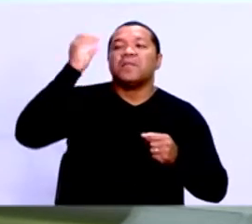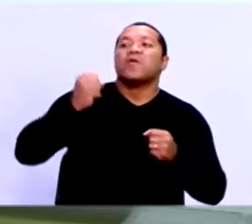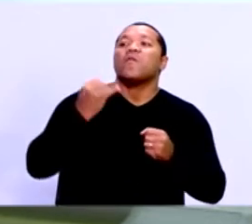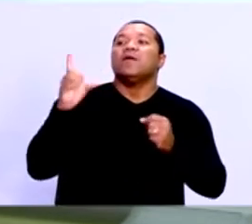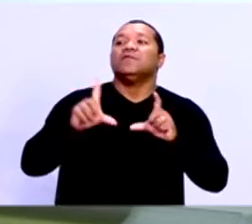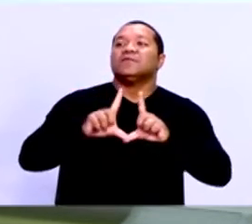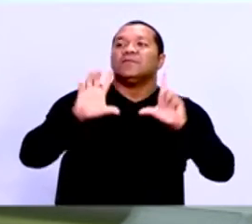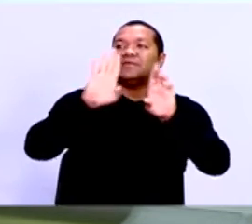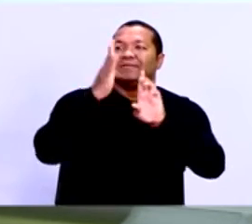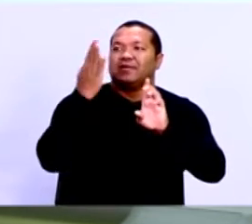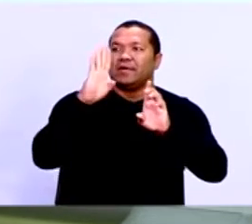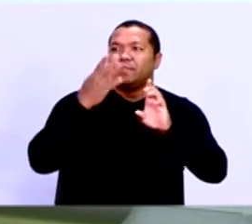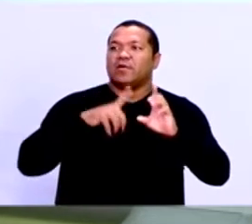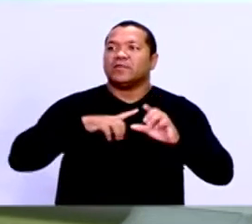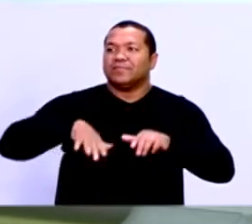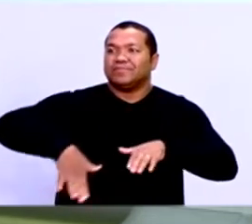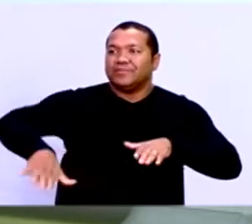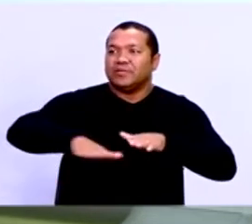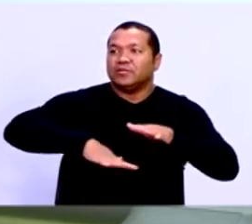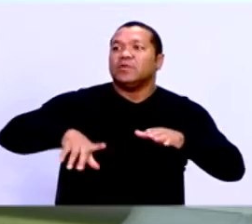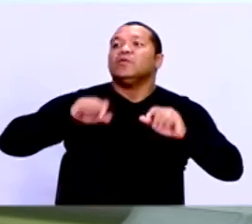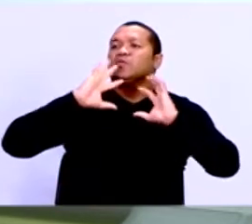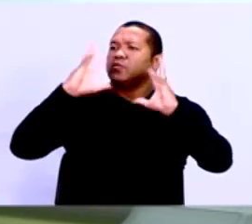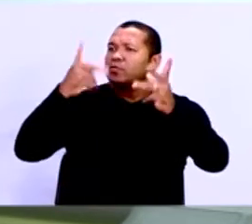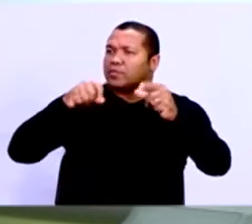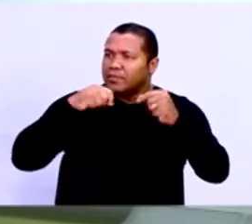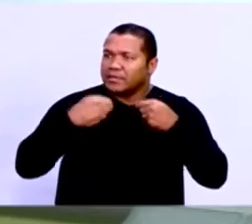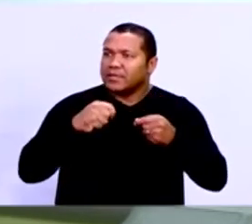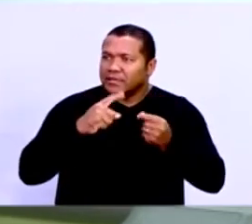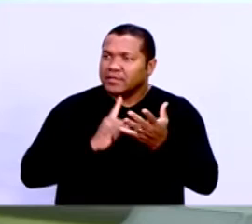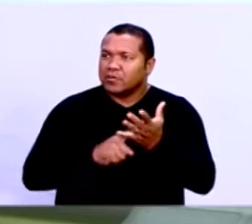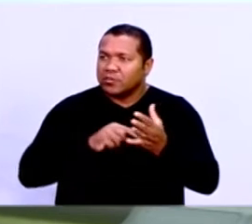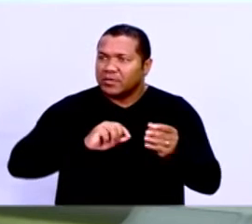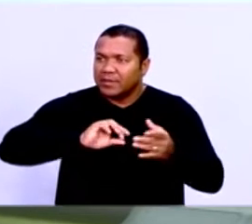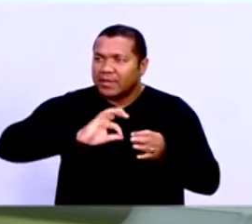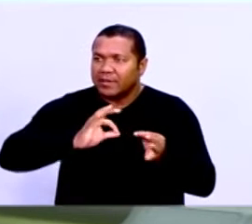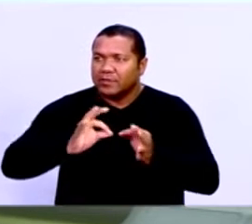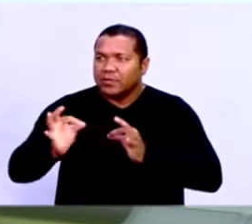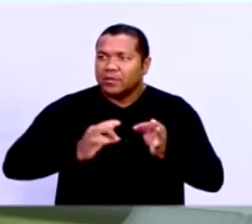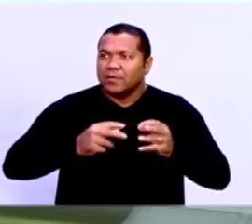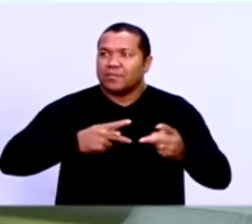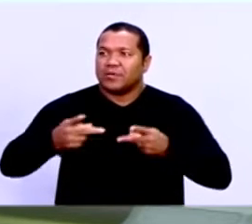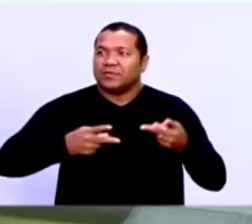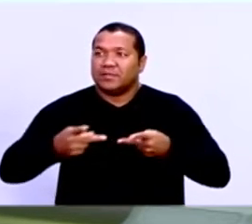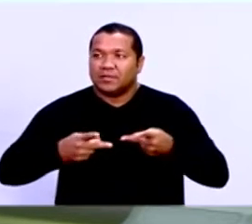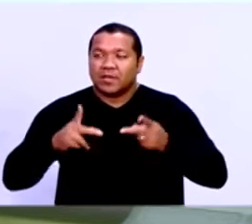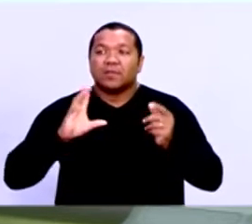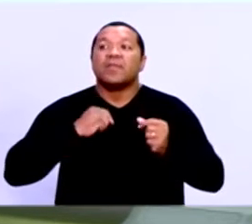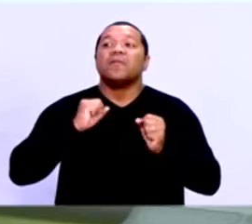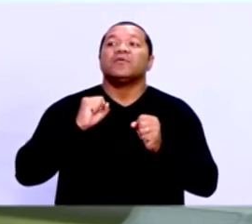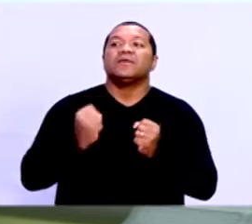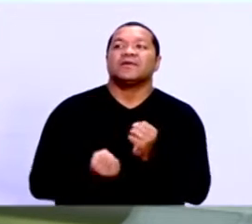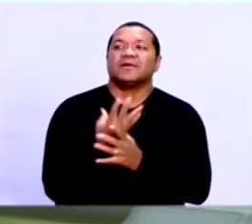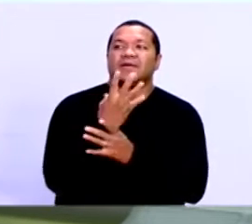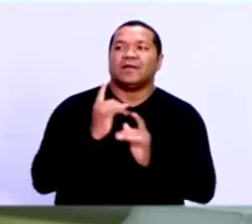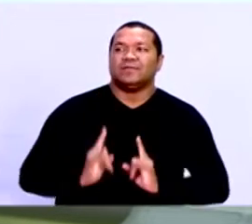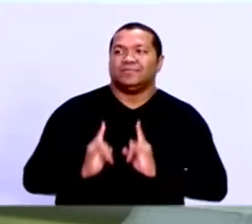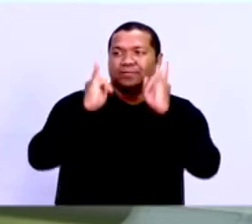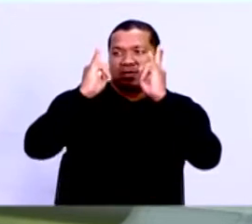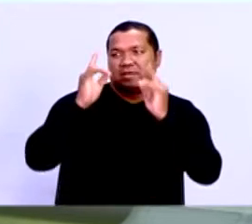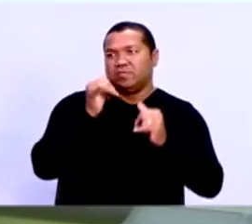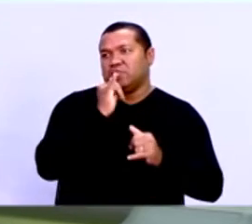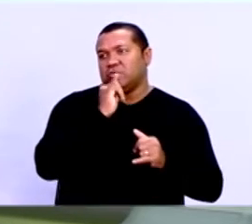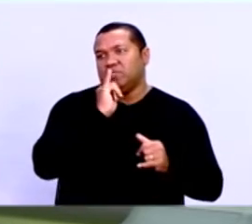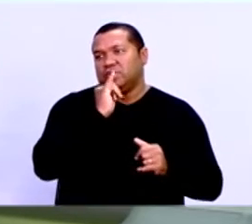com o teto então tudo isso deve ser projetado pra aí sim desenvolver o prédio em si é a mesma coisa